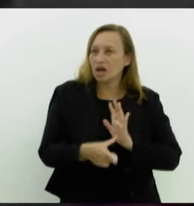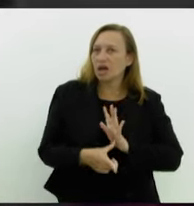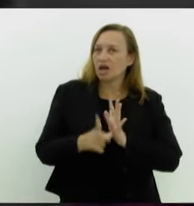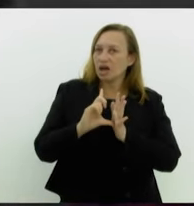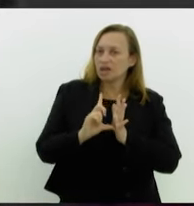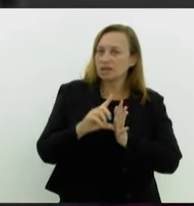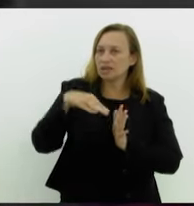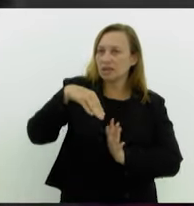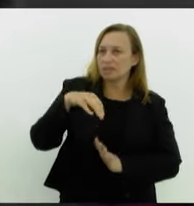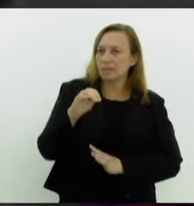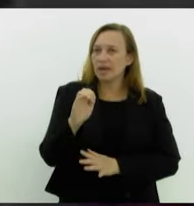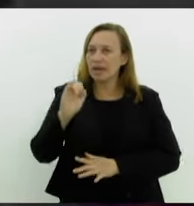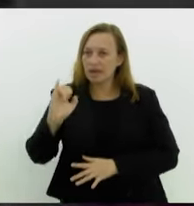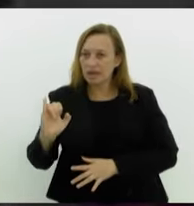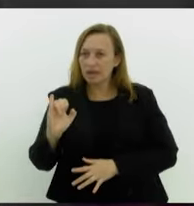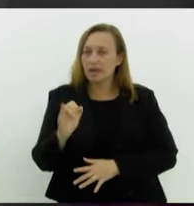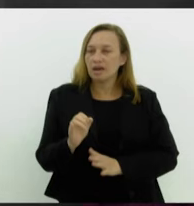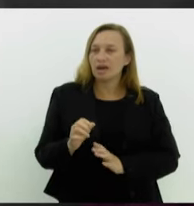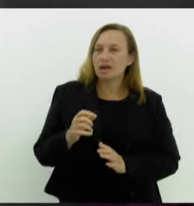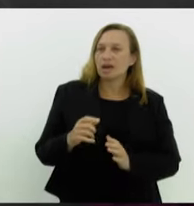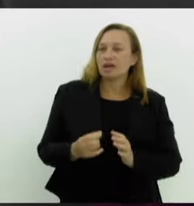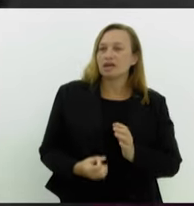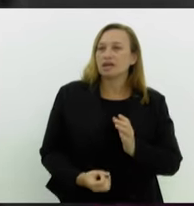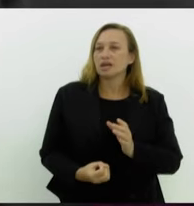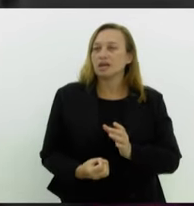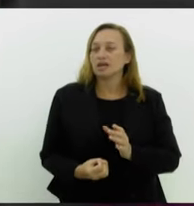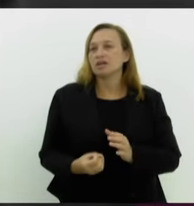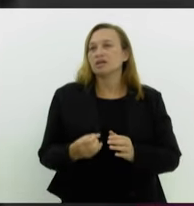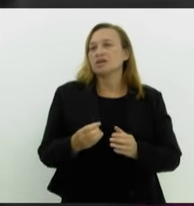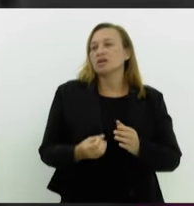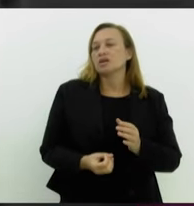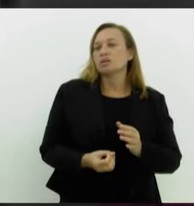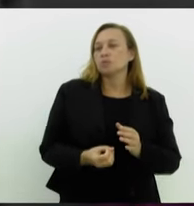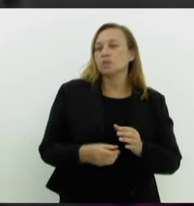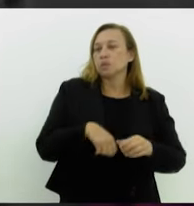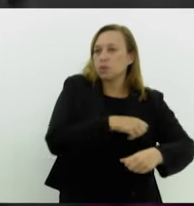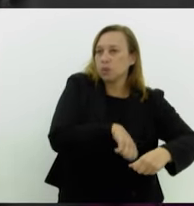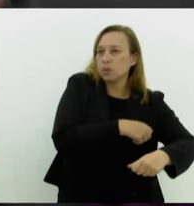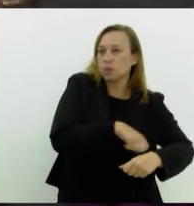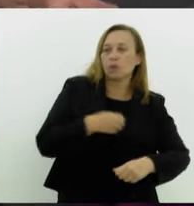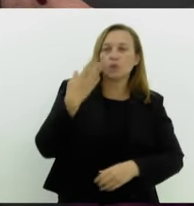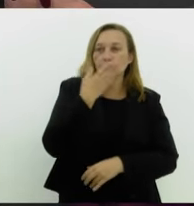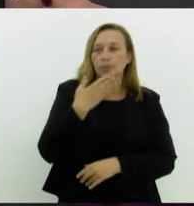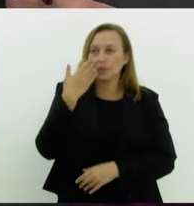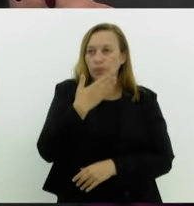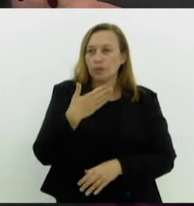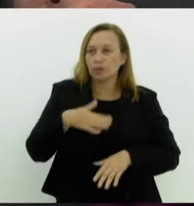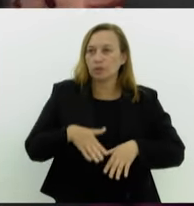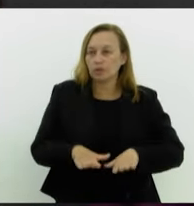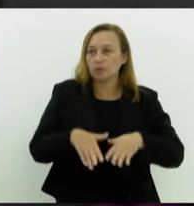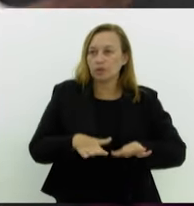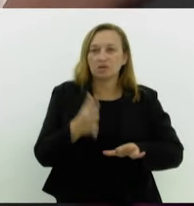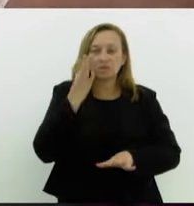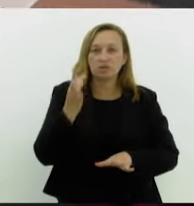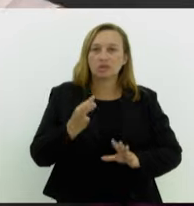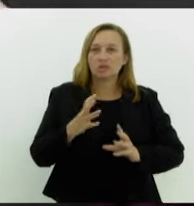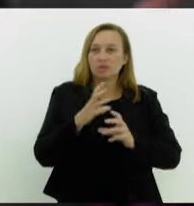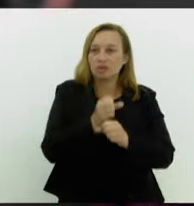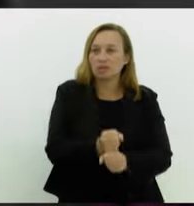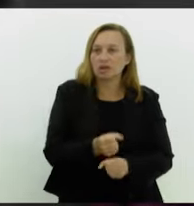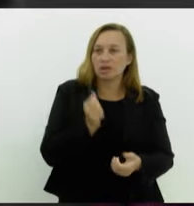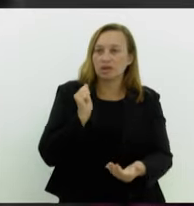mei aquelas mulheres que às vezes fazem um doce faz uma costura que às vezes elas não sabem calcular e acabam